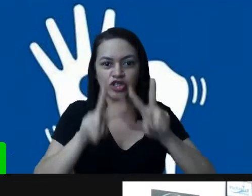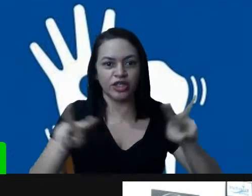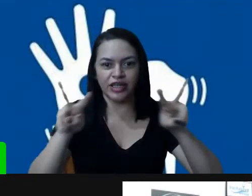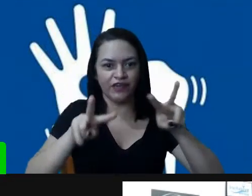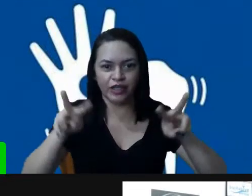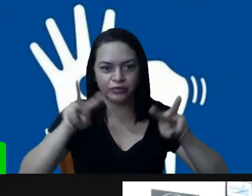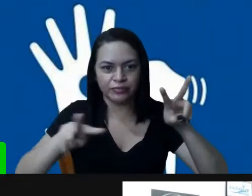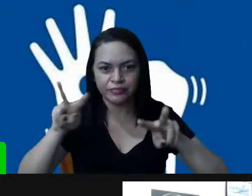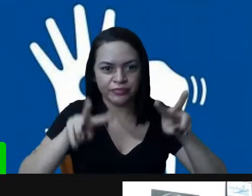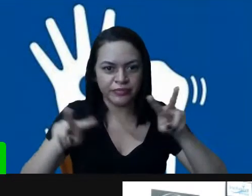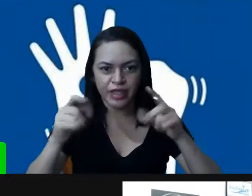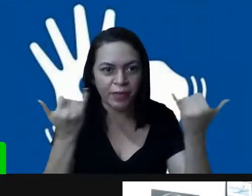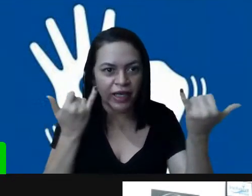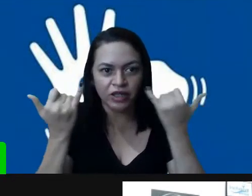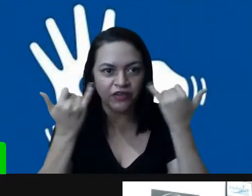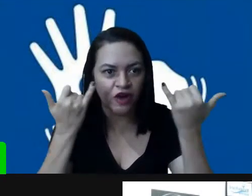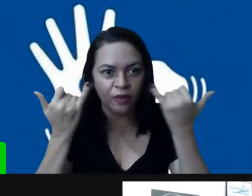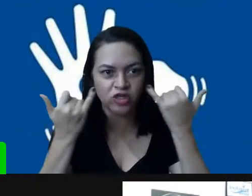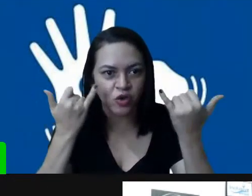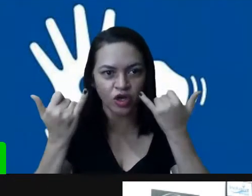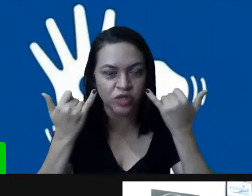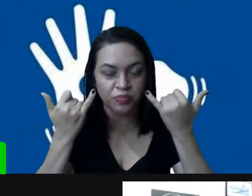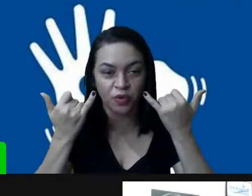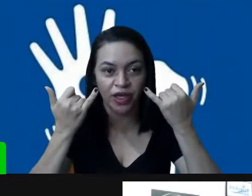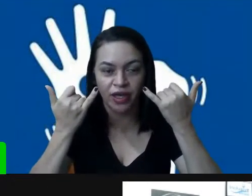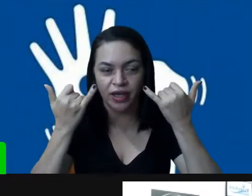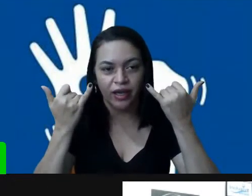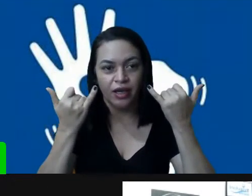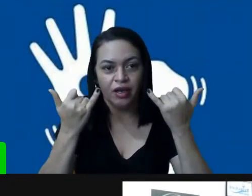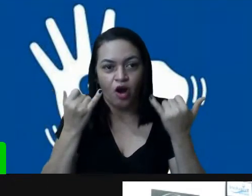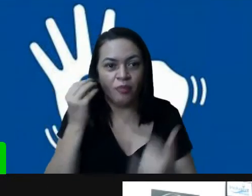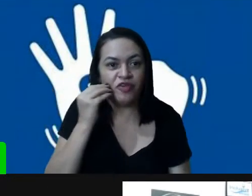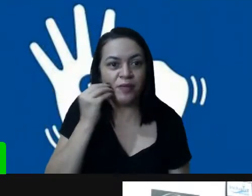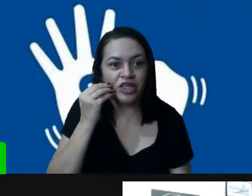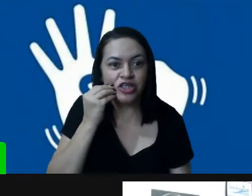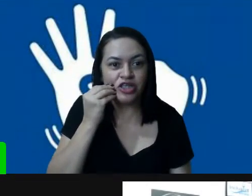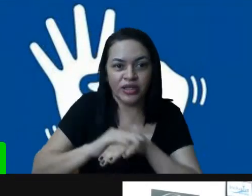tarde e noite, ele está vendo, pegando informações, porque